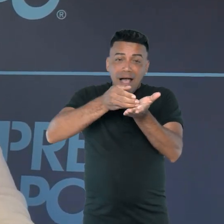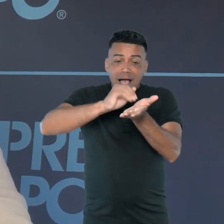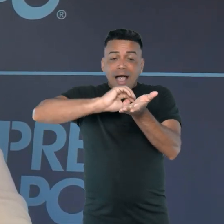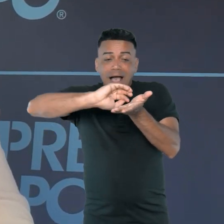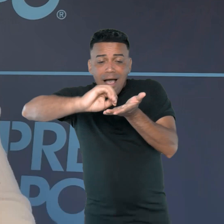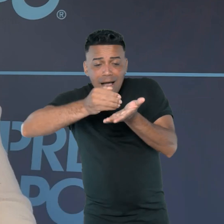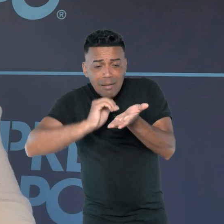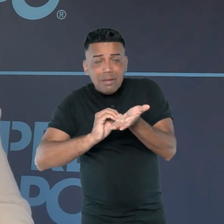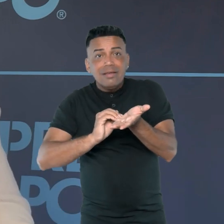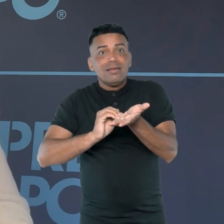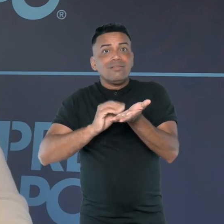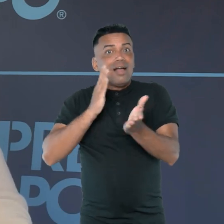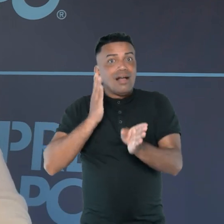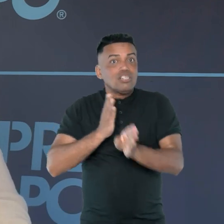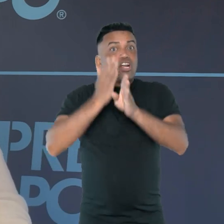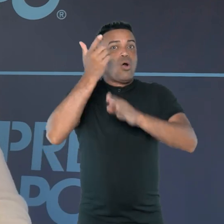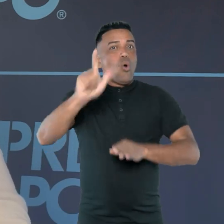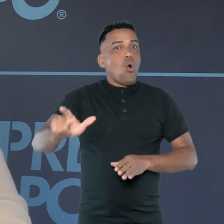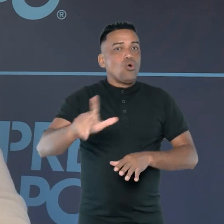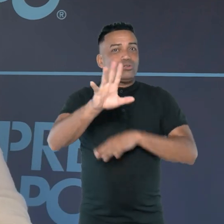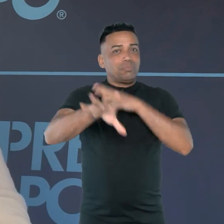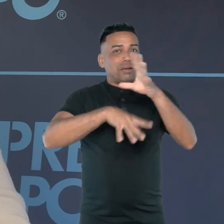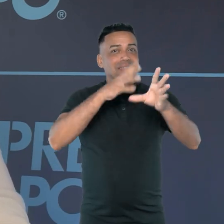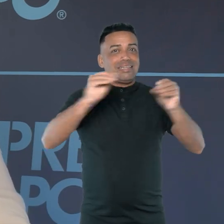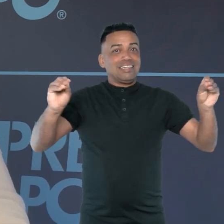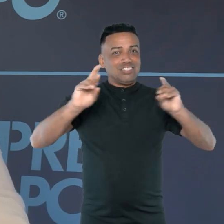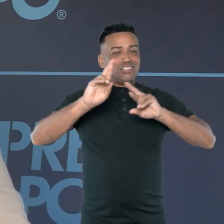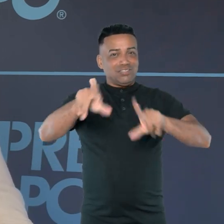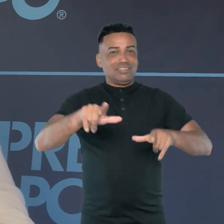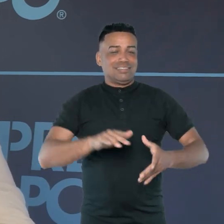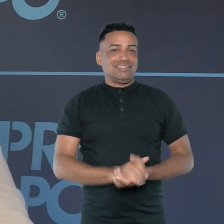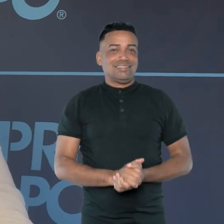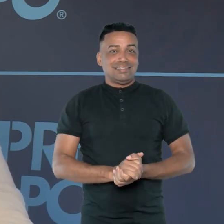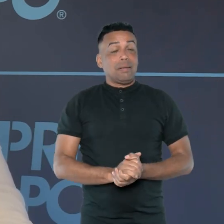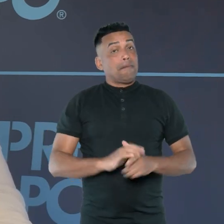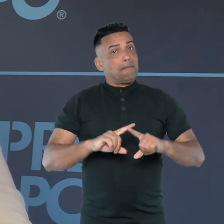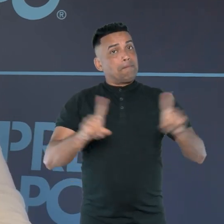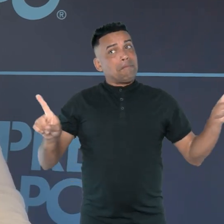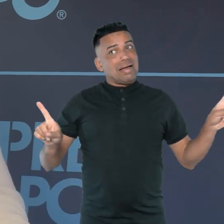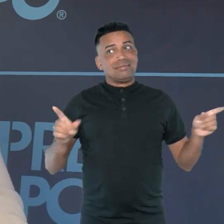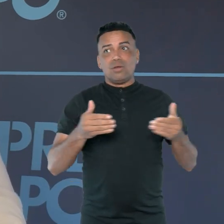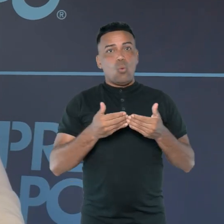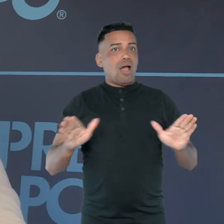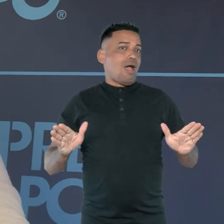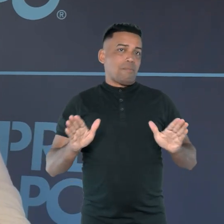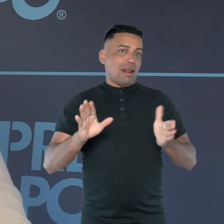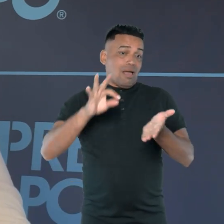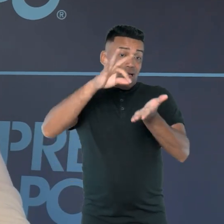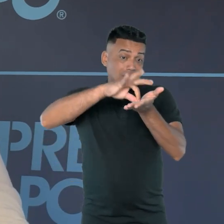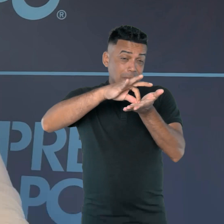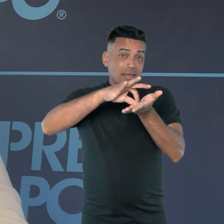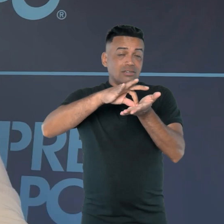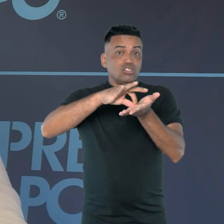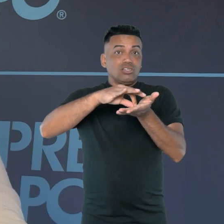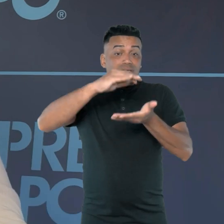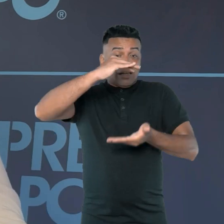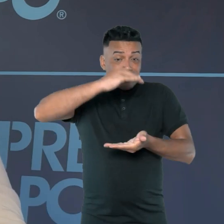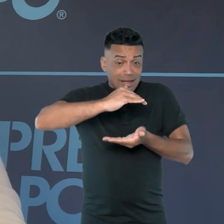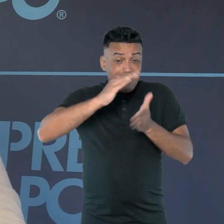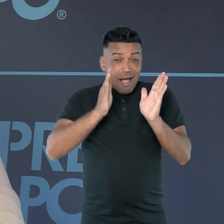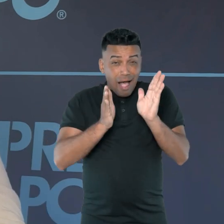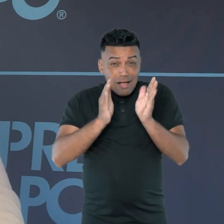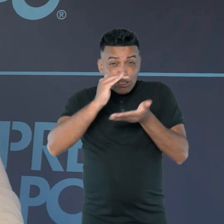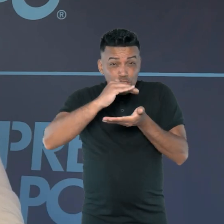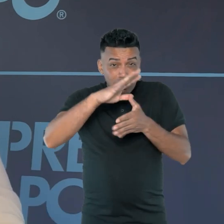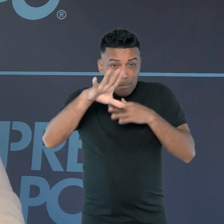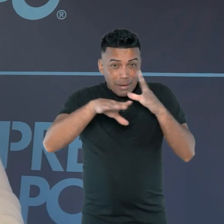vai achar outro presente totalmente diferente. Mas não abra agora não. Nessa caixa de presente